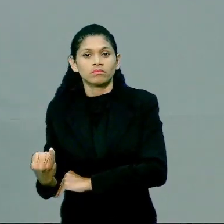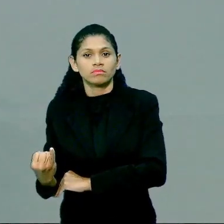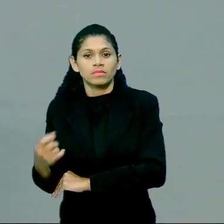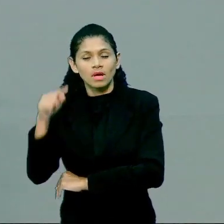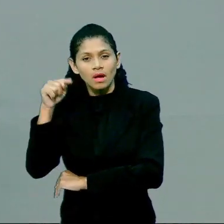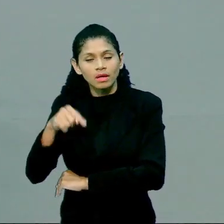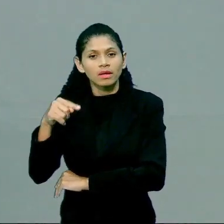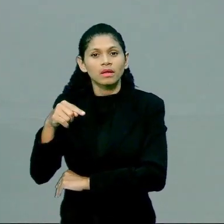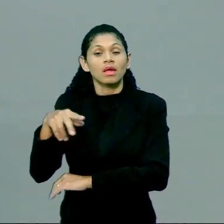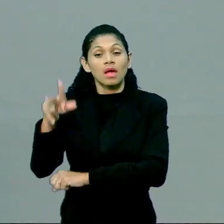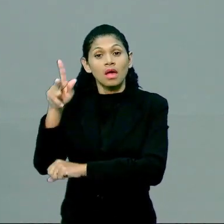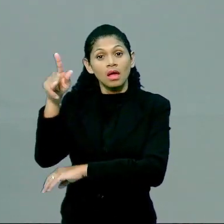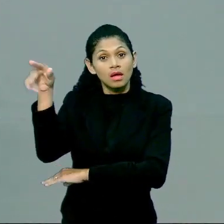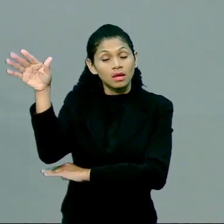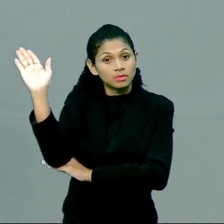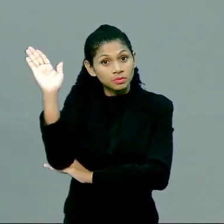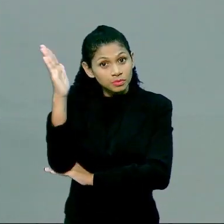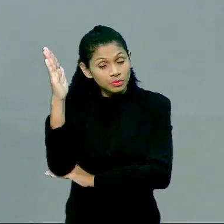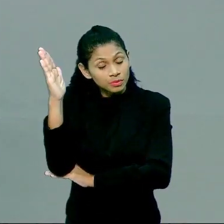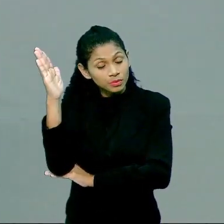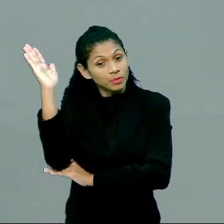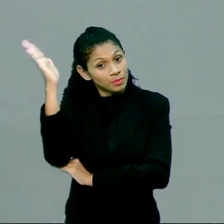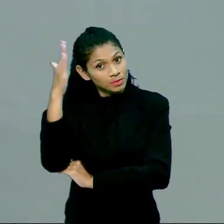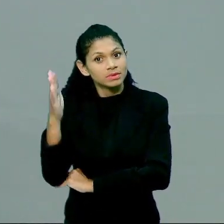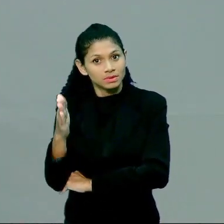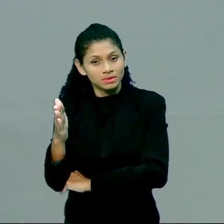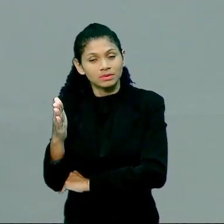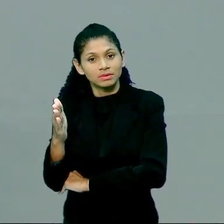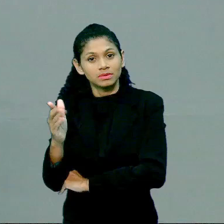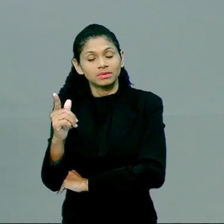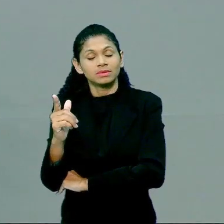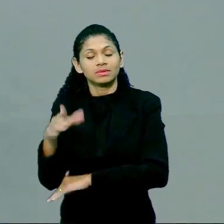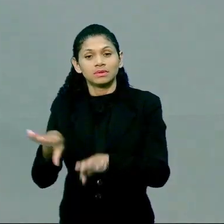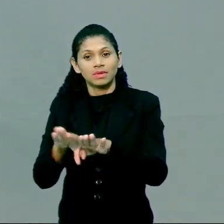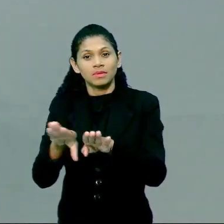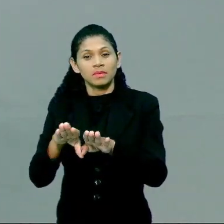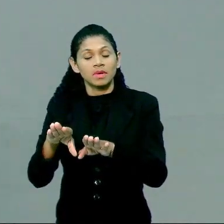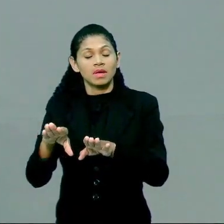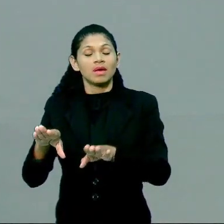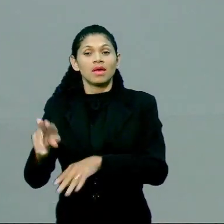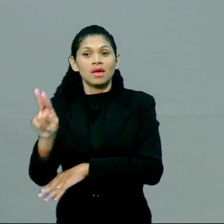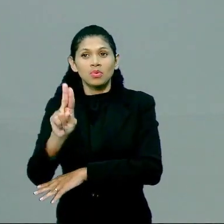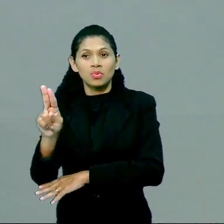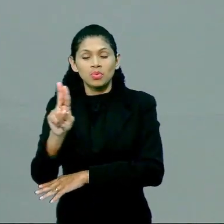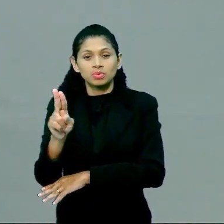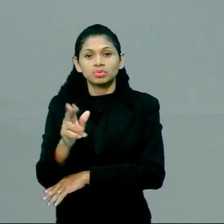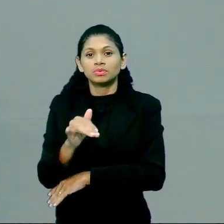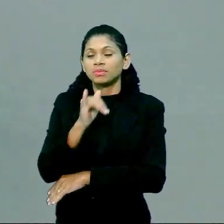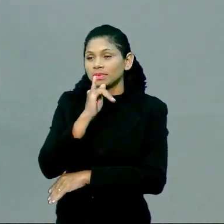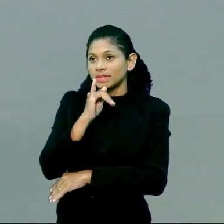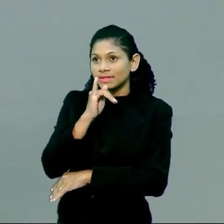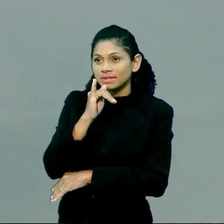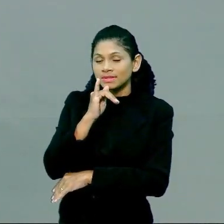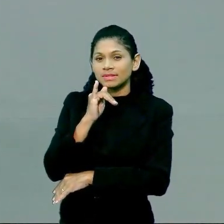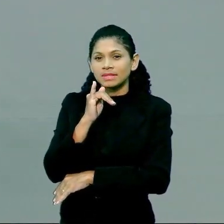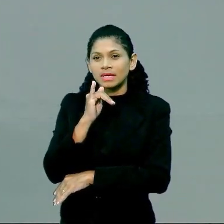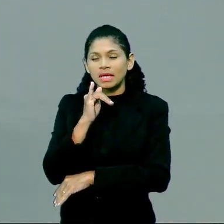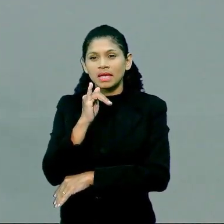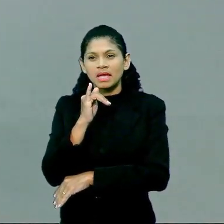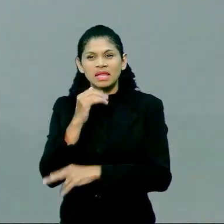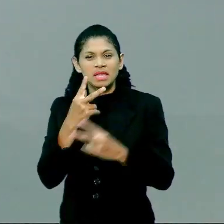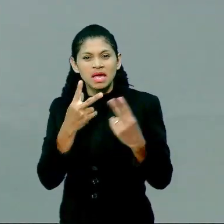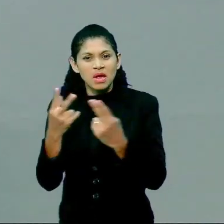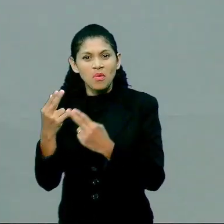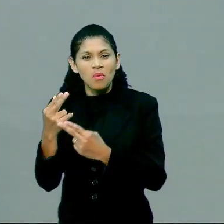utiliza no sentido de você está muito Amarelo né Muito branco muito pálido tá com macarrão escorrido